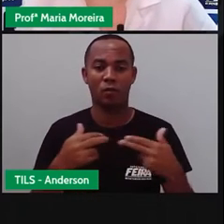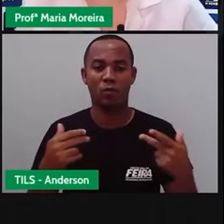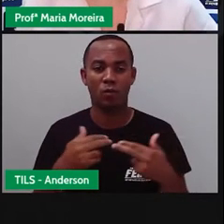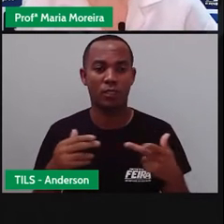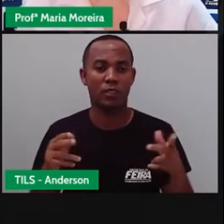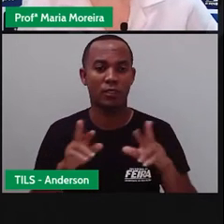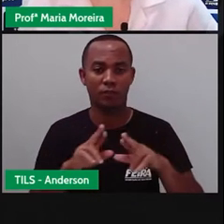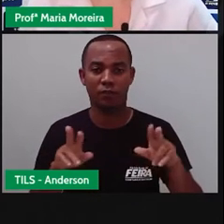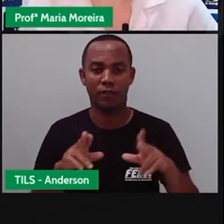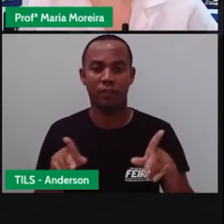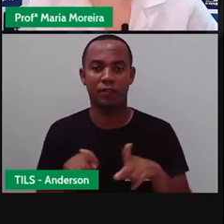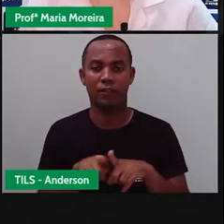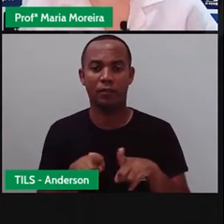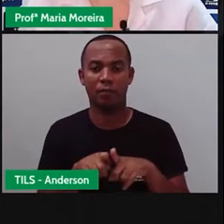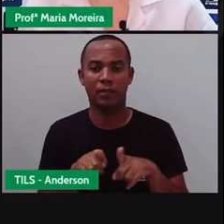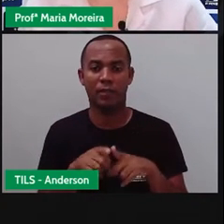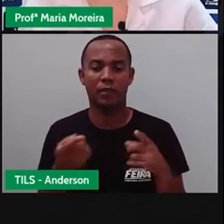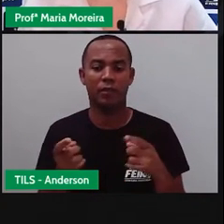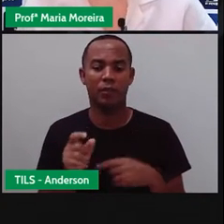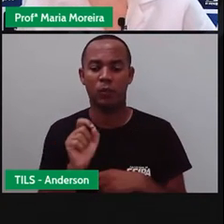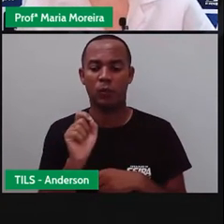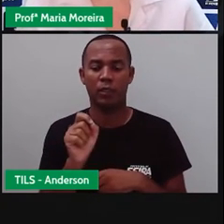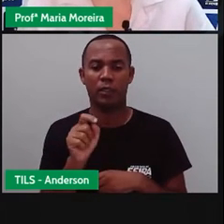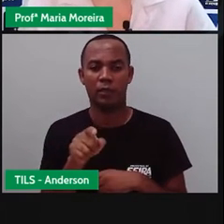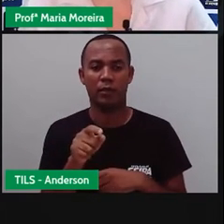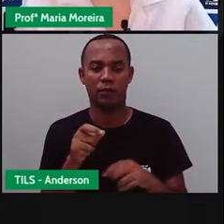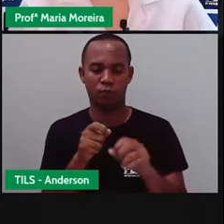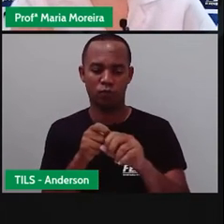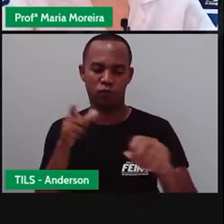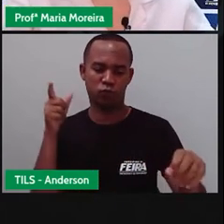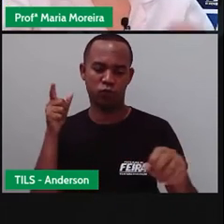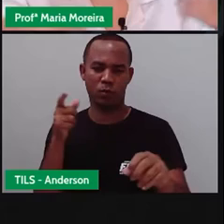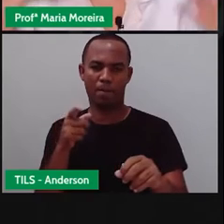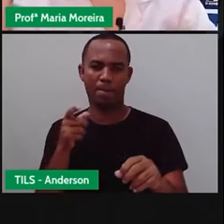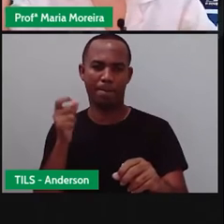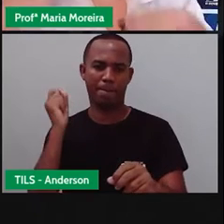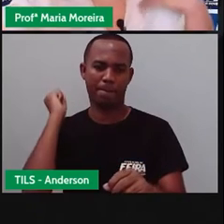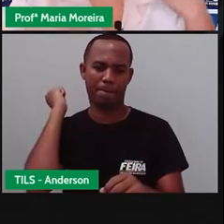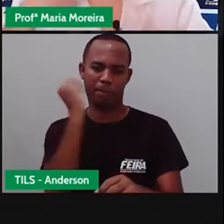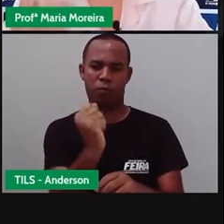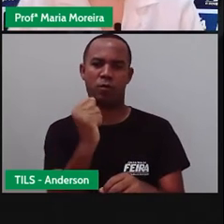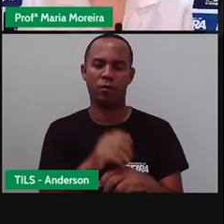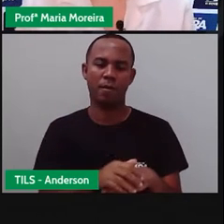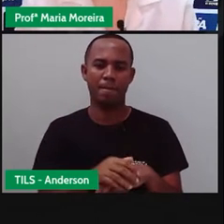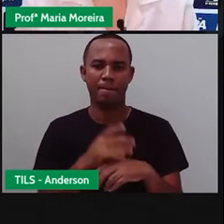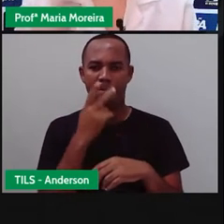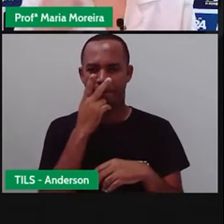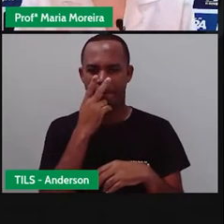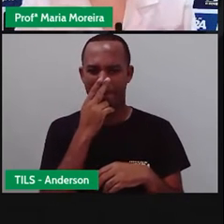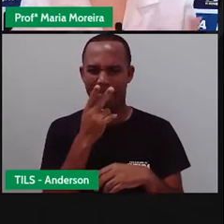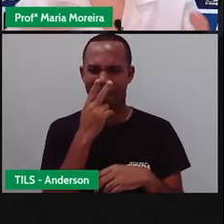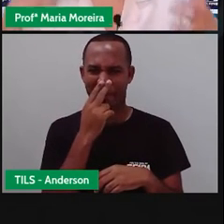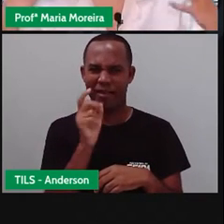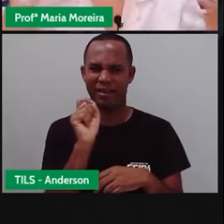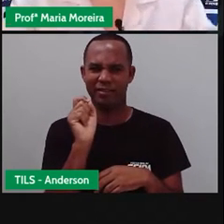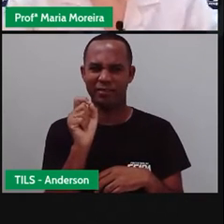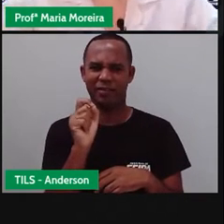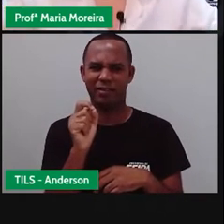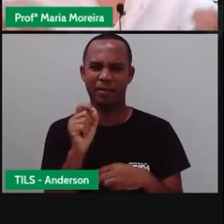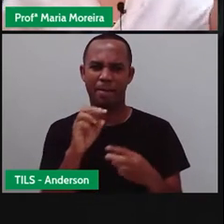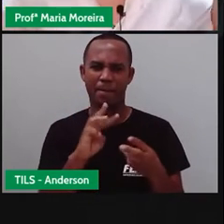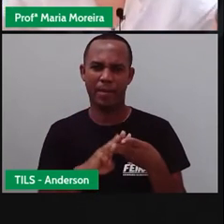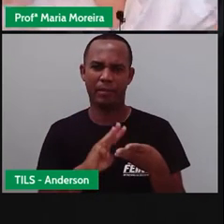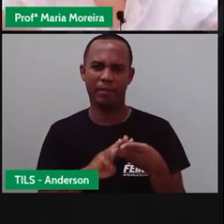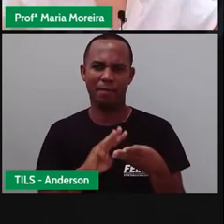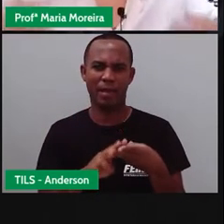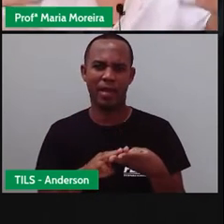cerâmica né E para o que a Ponta das lanças então percebo que como passar do tempo a matemática ela foi o